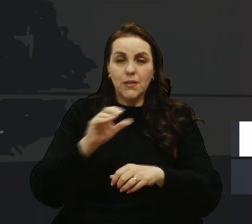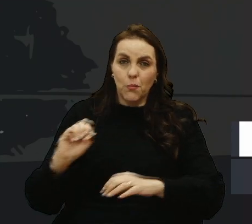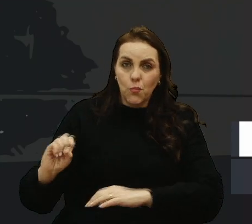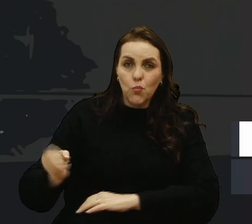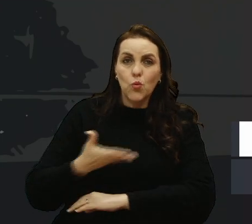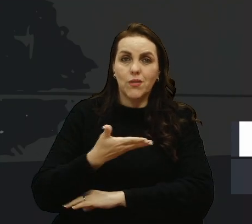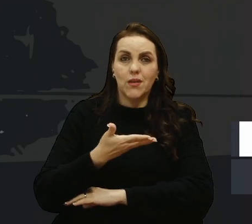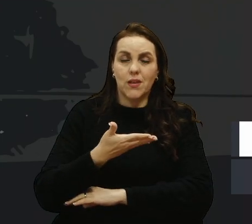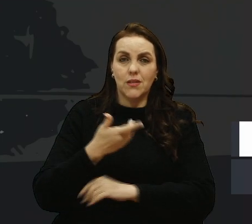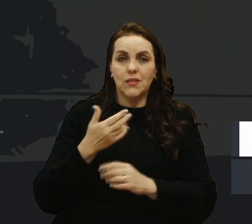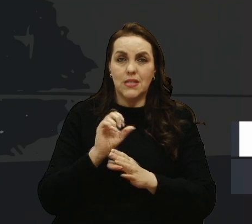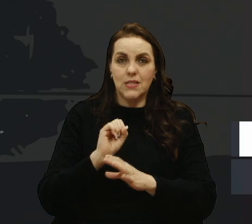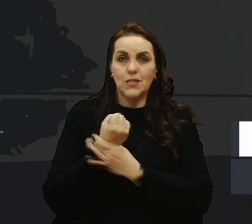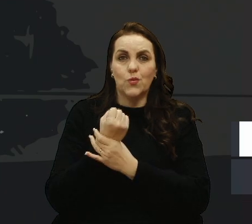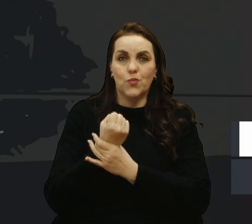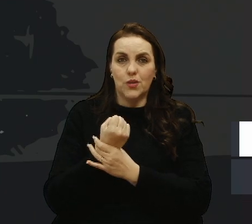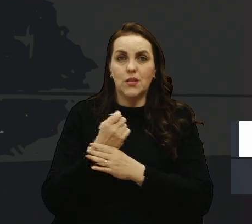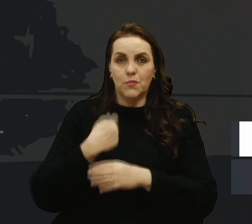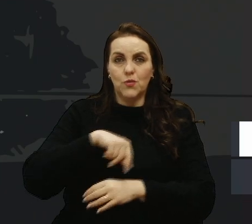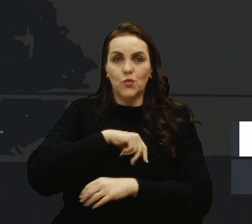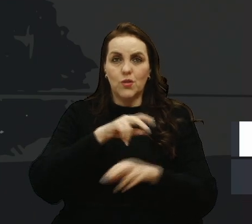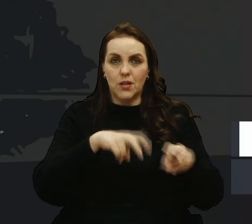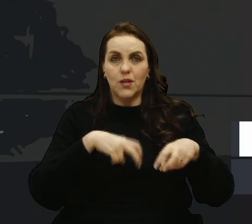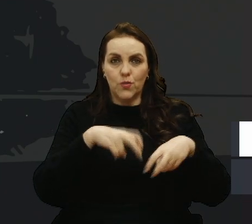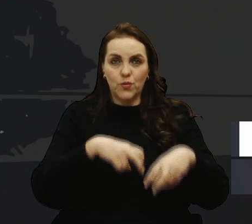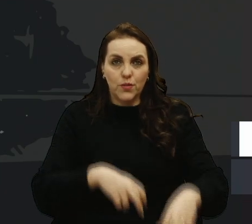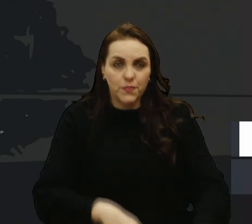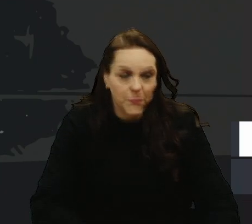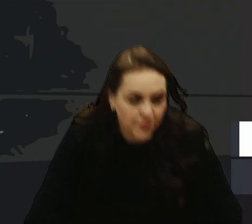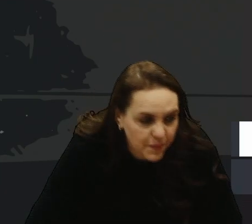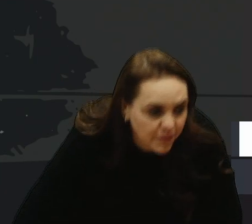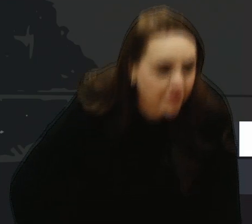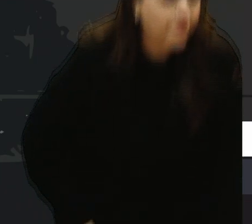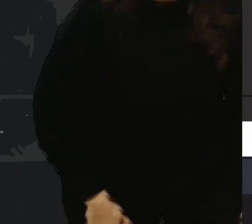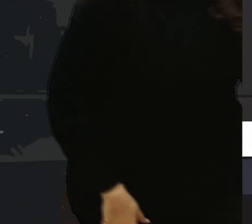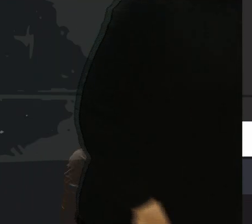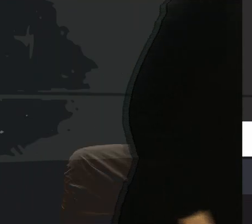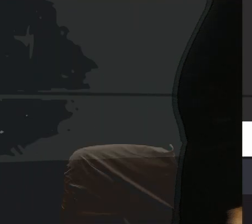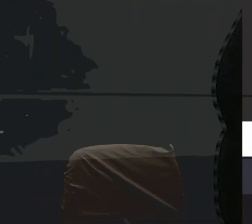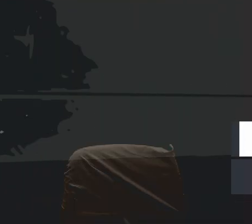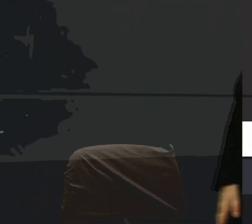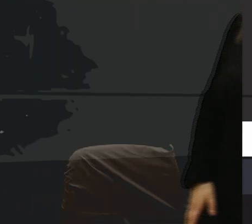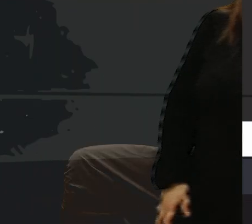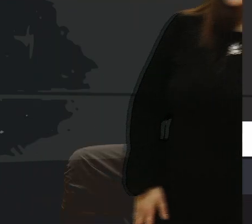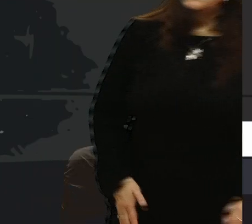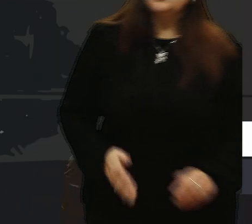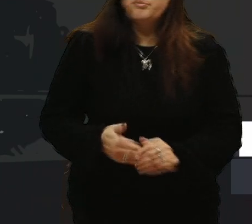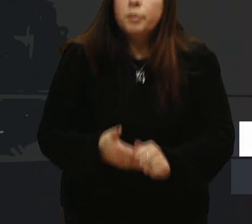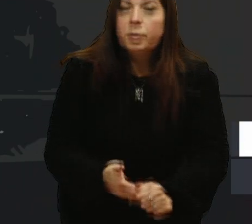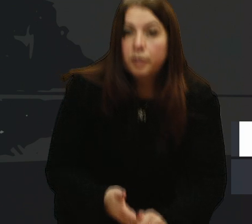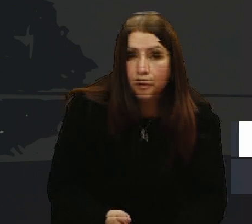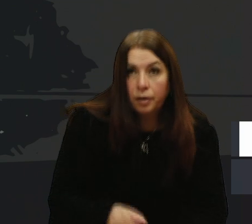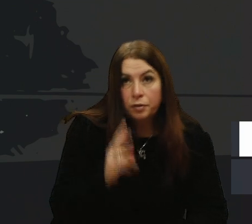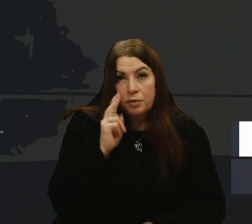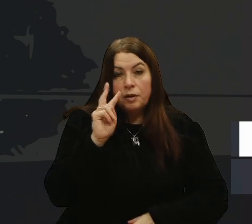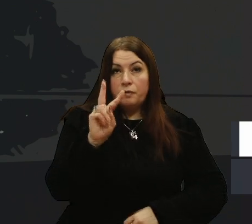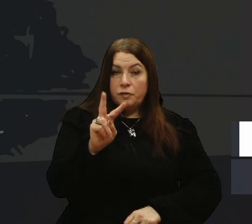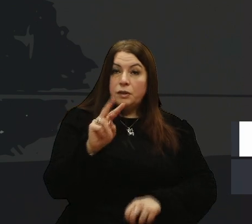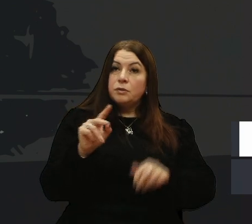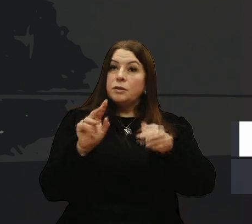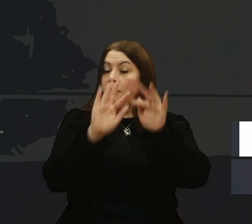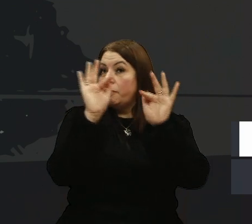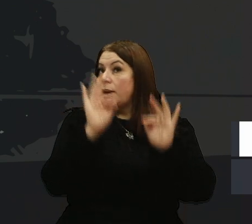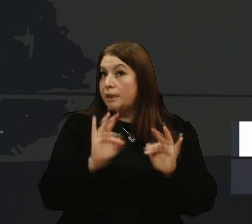modernidade, mais segurança para os nossos agricultores. Então, a gente tem acompanhado e tem visto que os agricultores estão